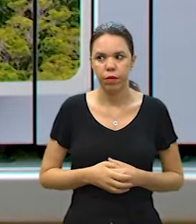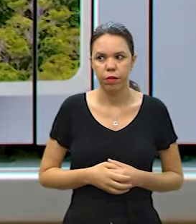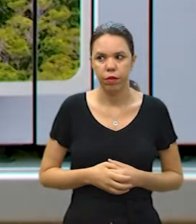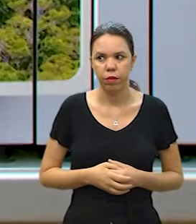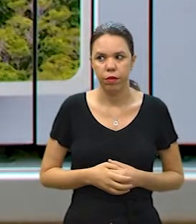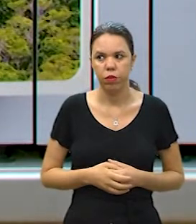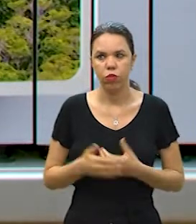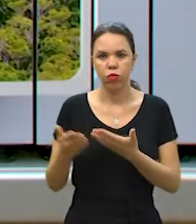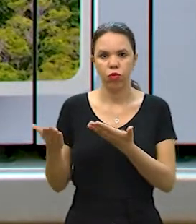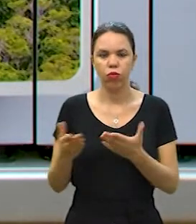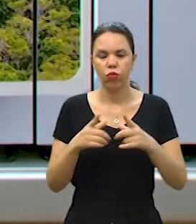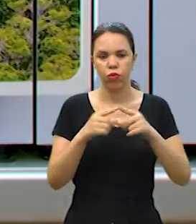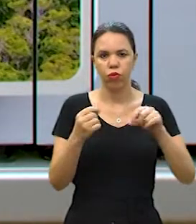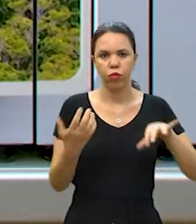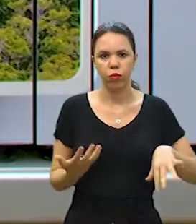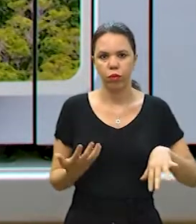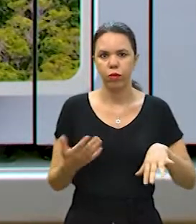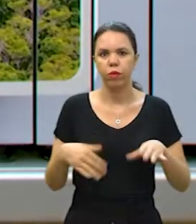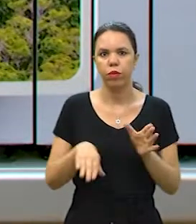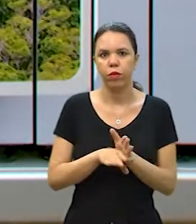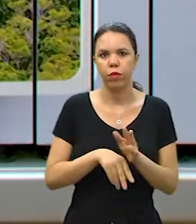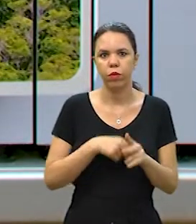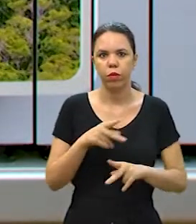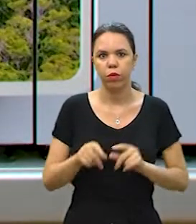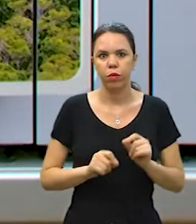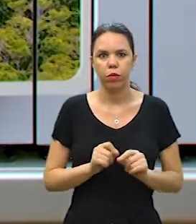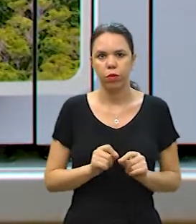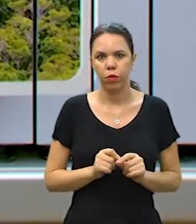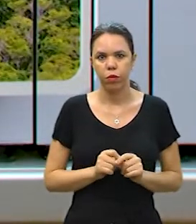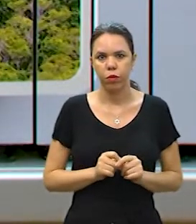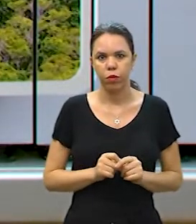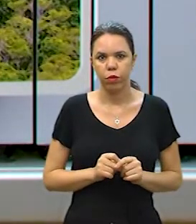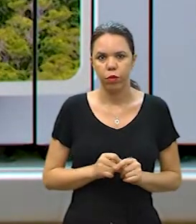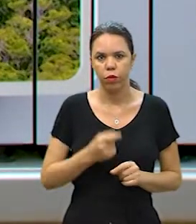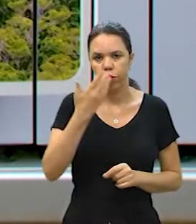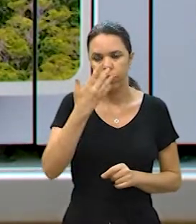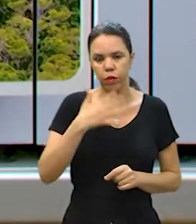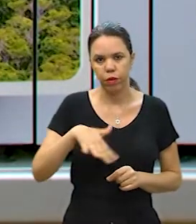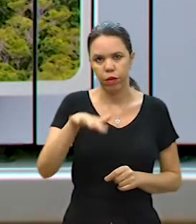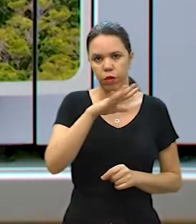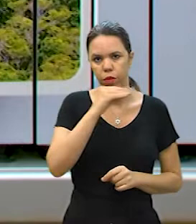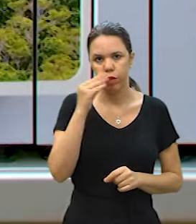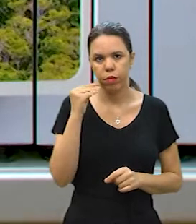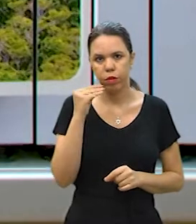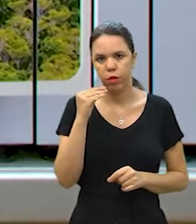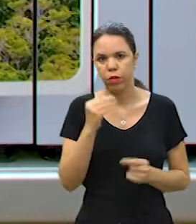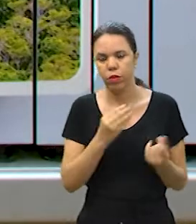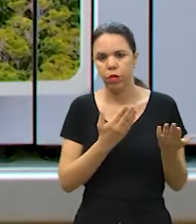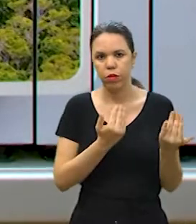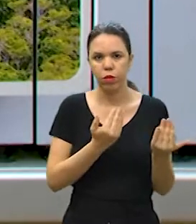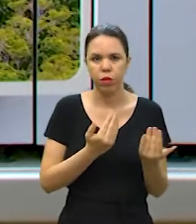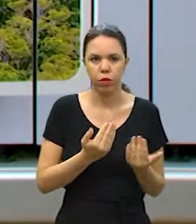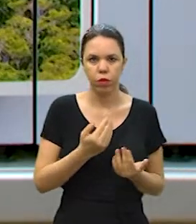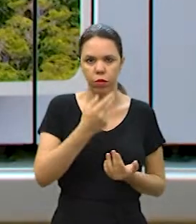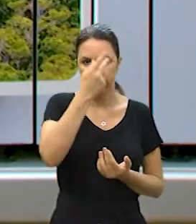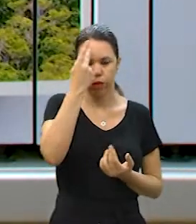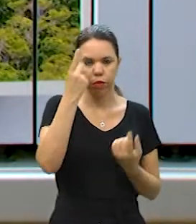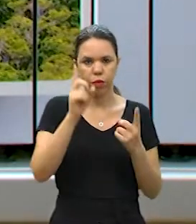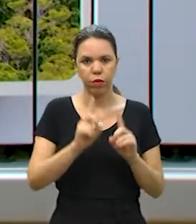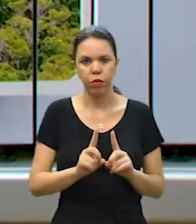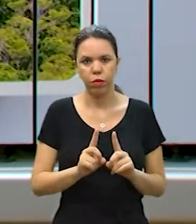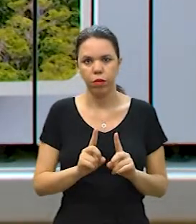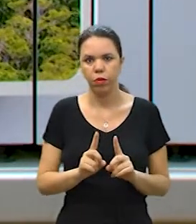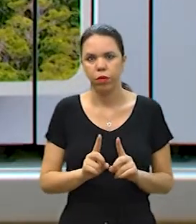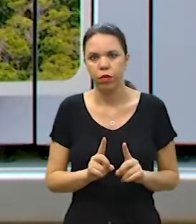declarações vindas de Brasília, né, de que essas crianças, adolescentes e jovens, pessoas